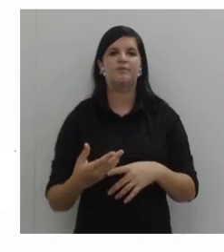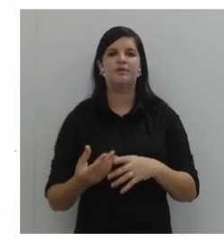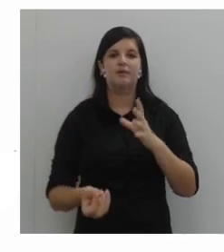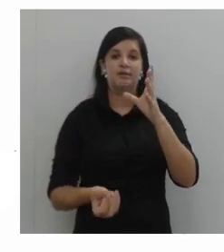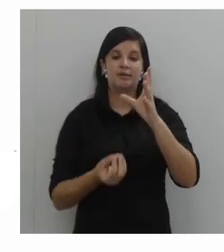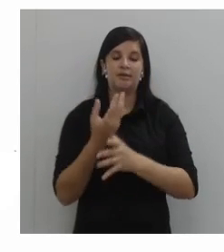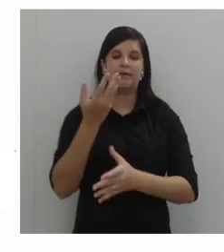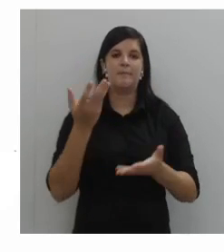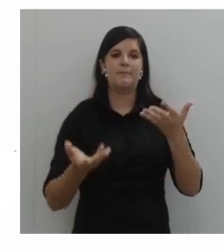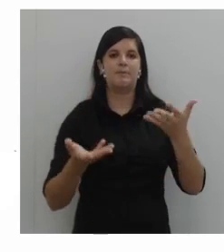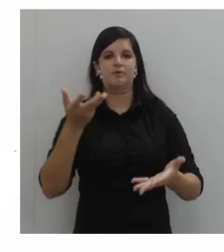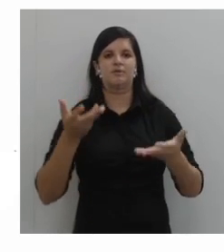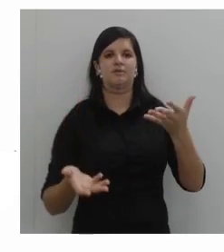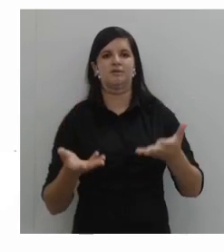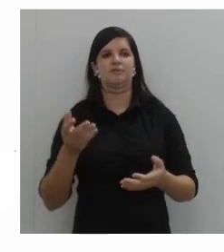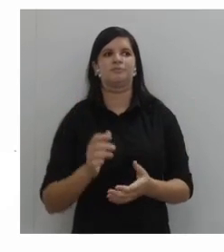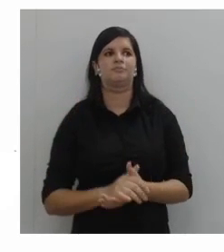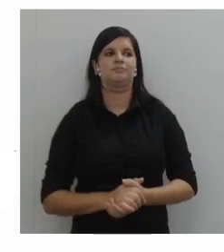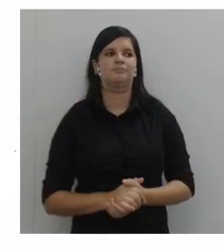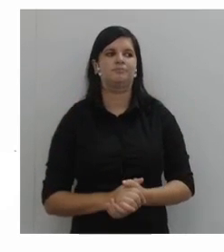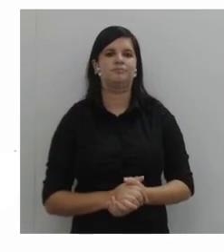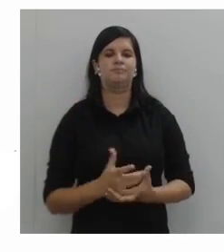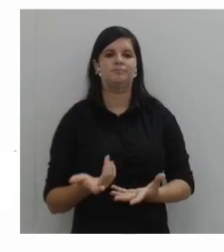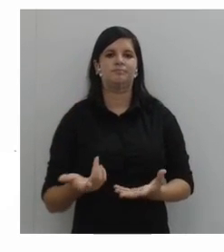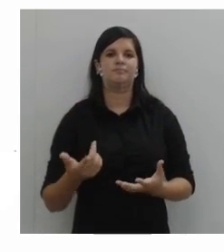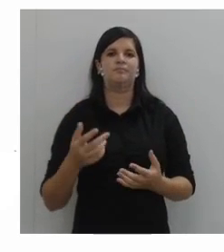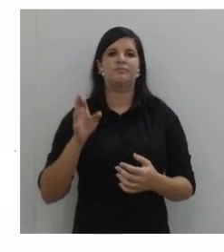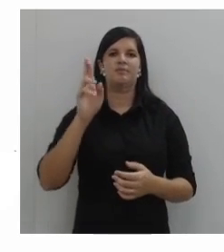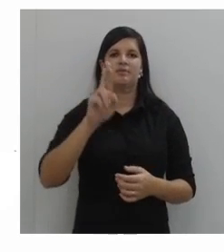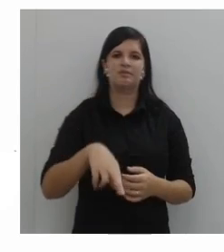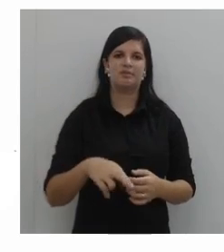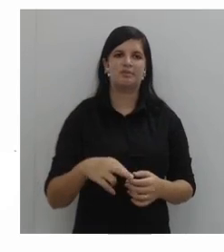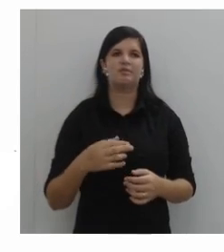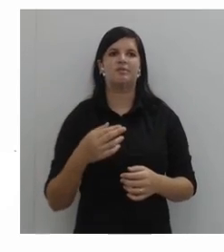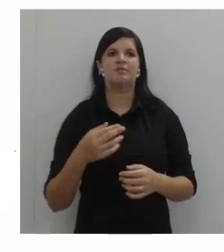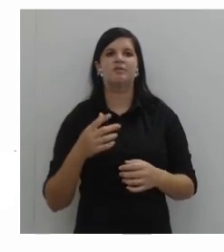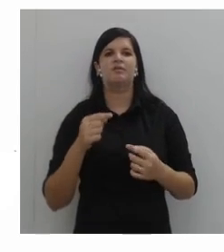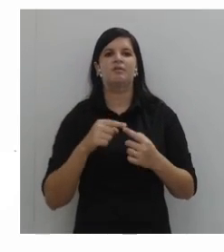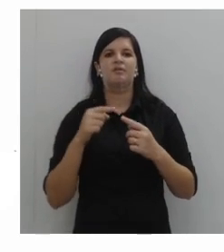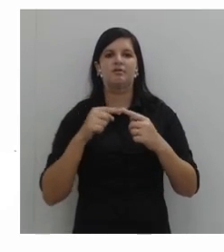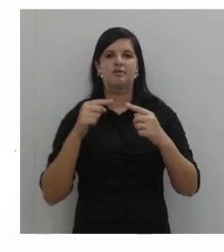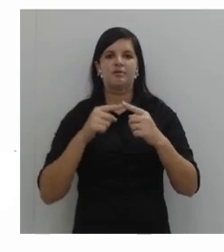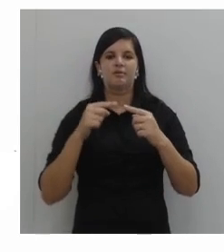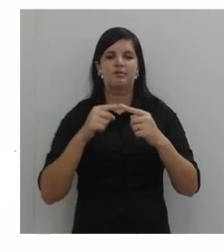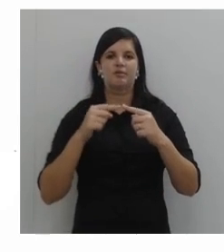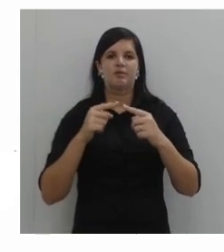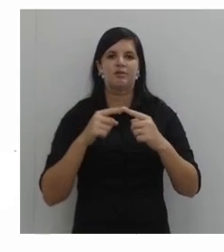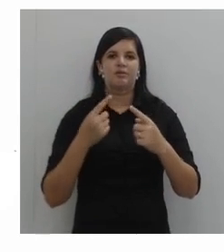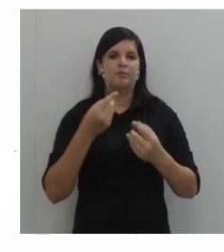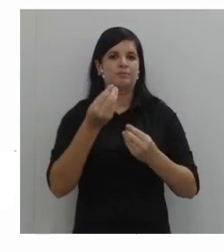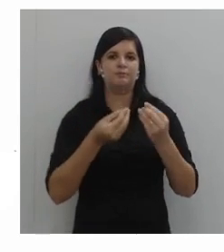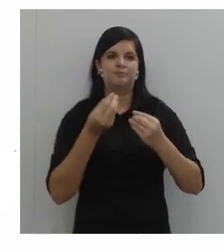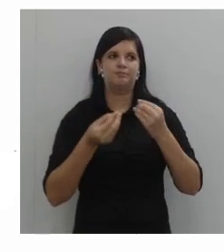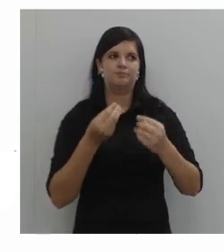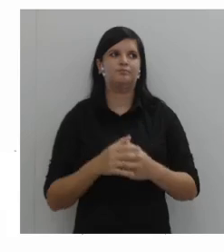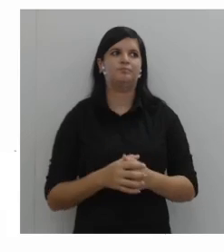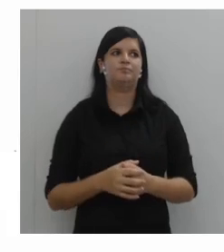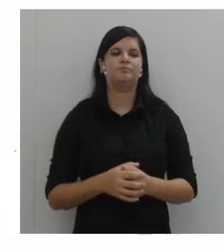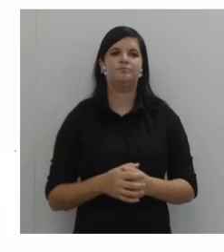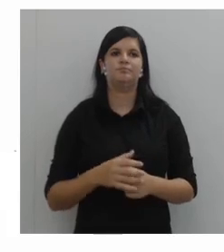uma proporcionalidade. Eu faço o par de razão entre os correspondentes, que fica o seguinte. Eu posso dizer